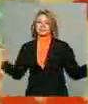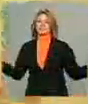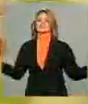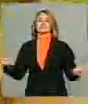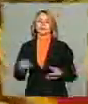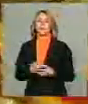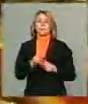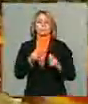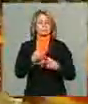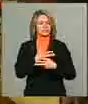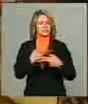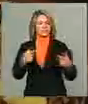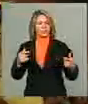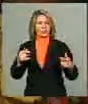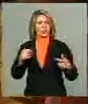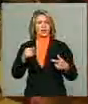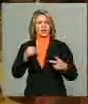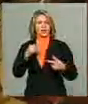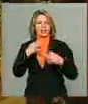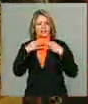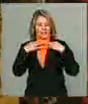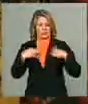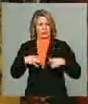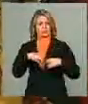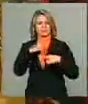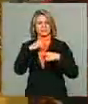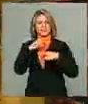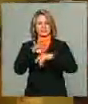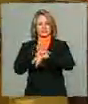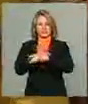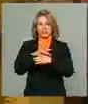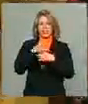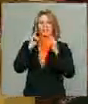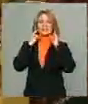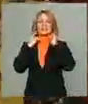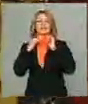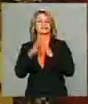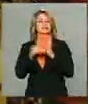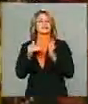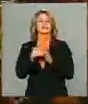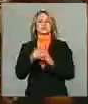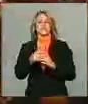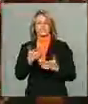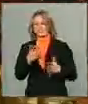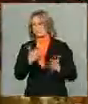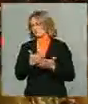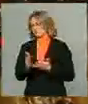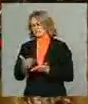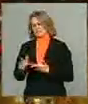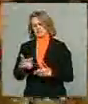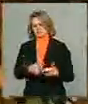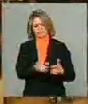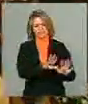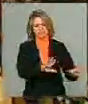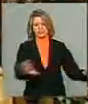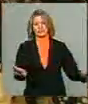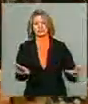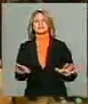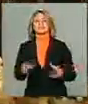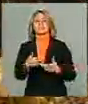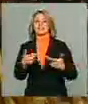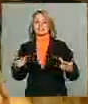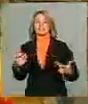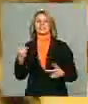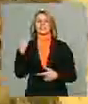Cacilda olha as joias ol vou dar importância a isso is é m lambo isso aqui tudo é joia é